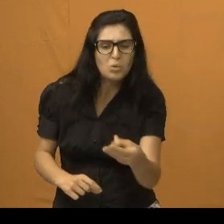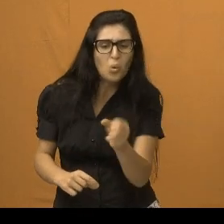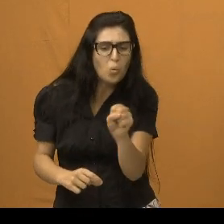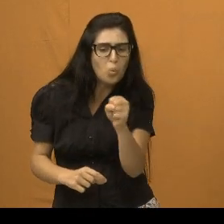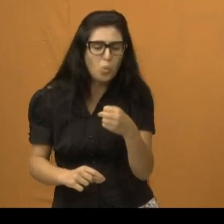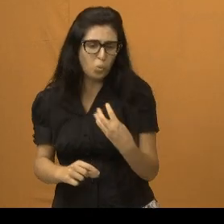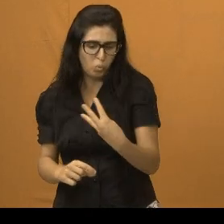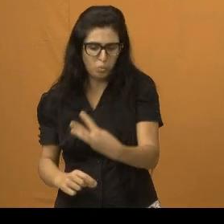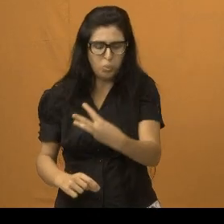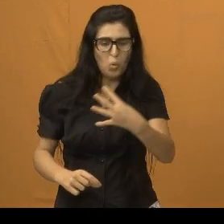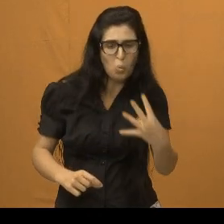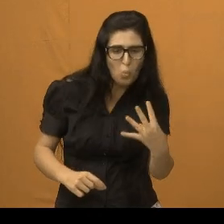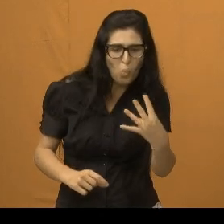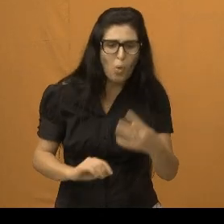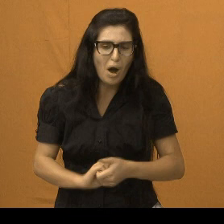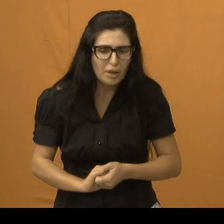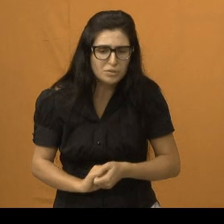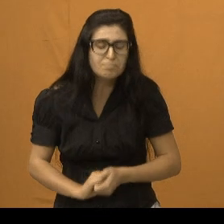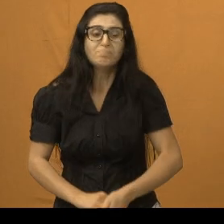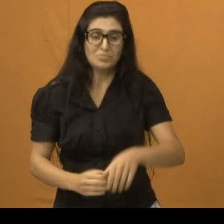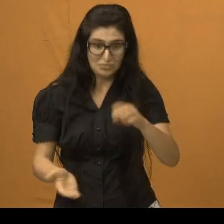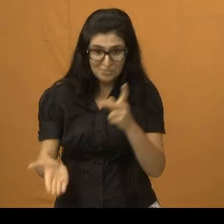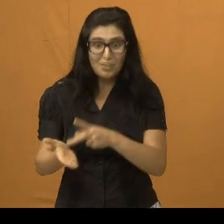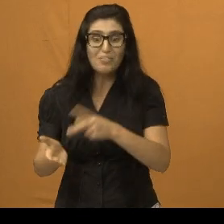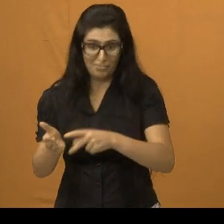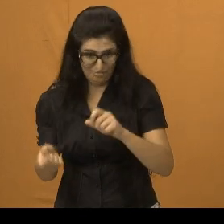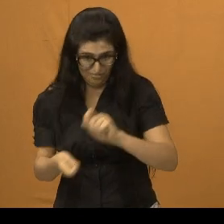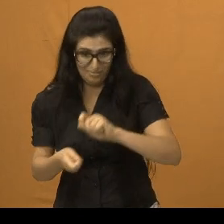90.834.000, e na qual foi realizado